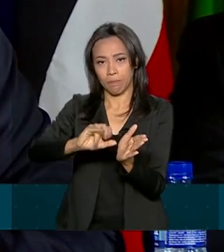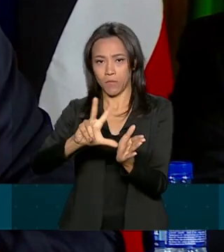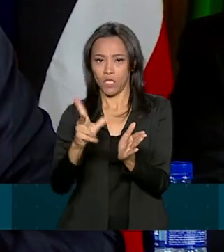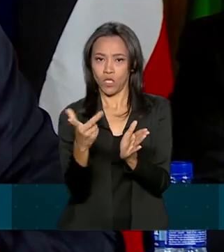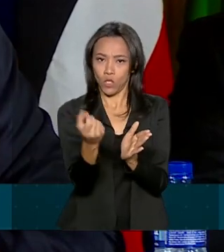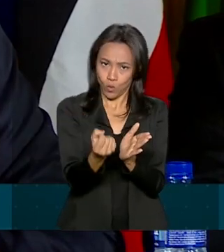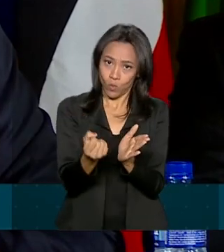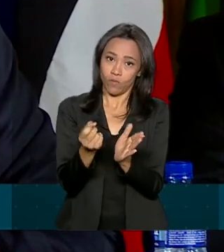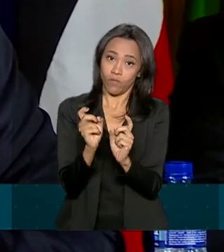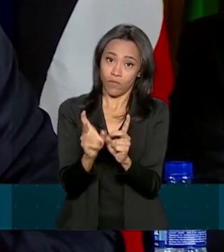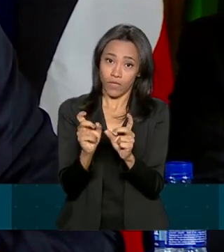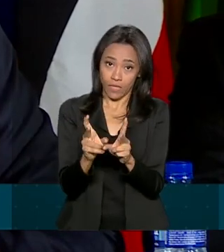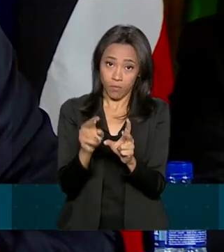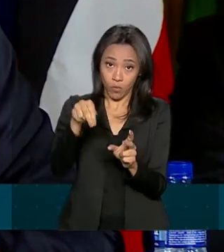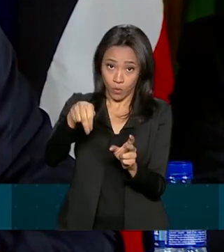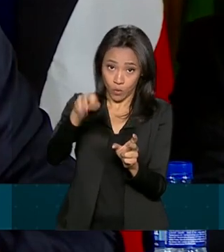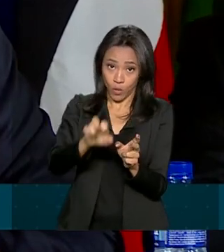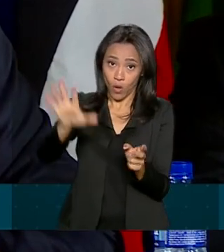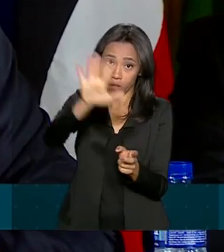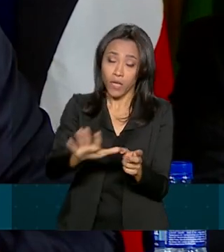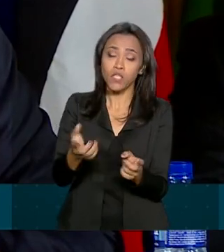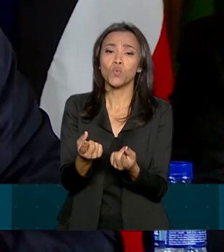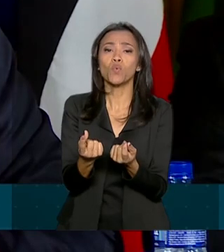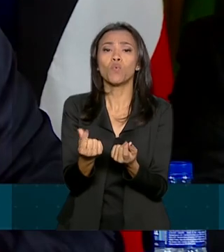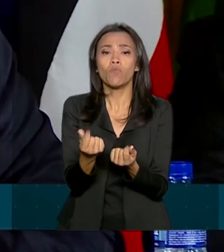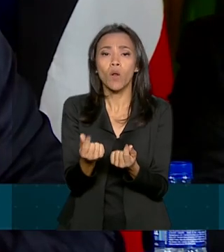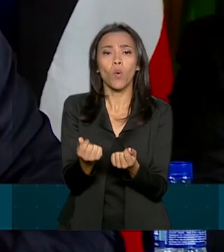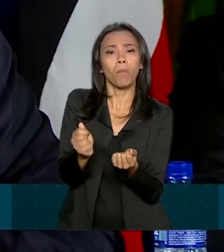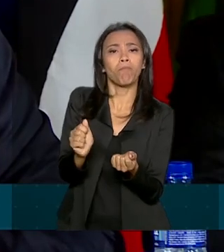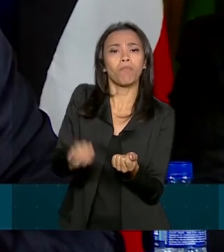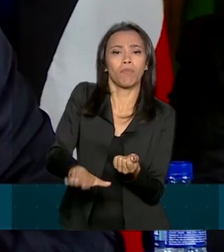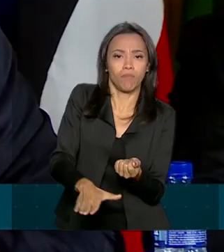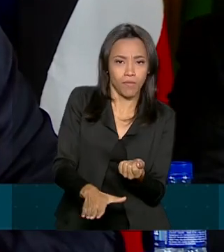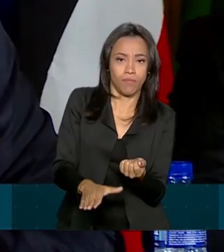preço bem abaixo de mercado.